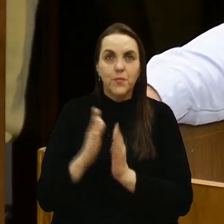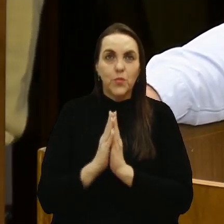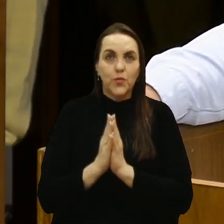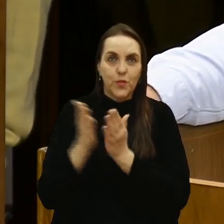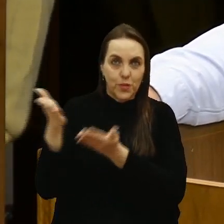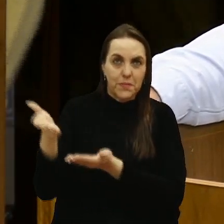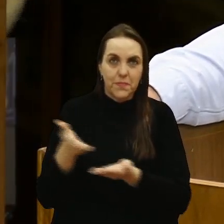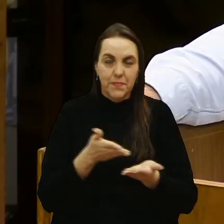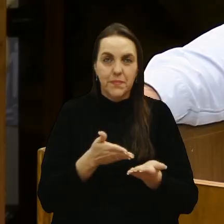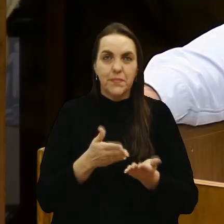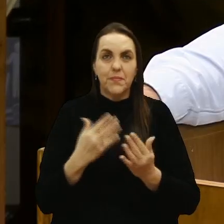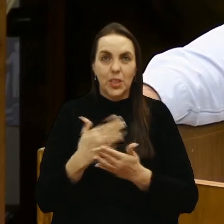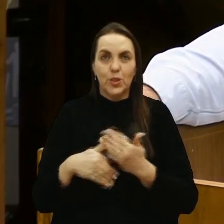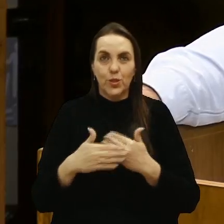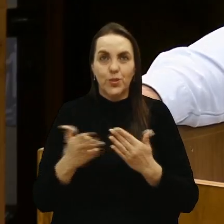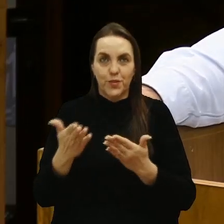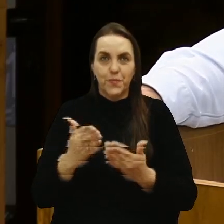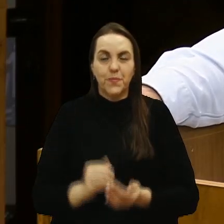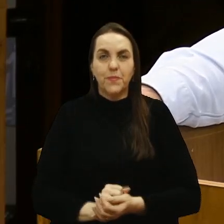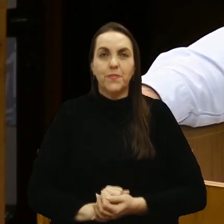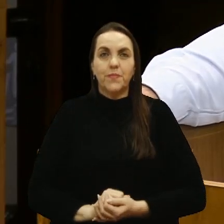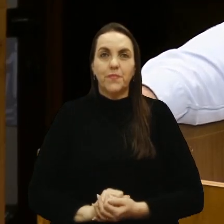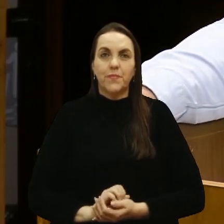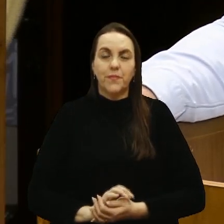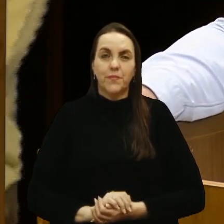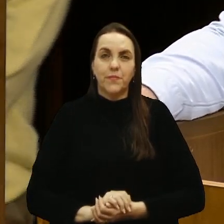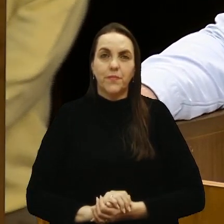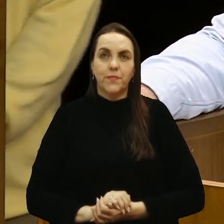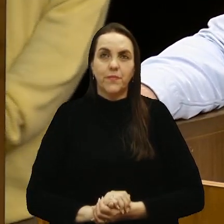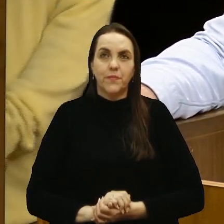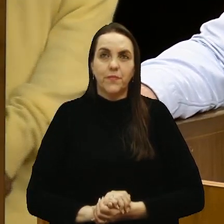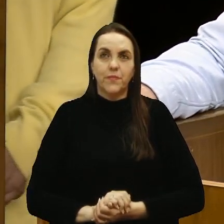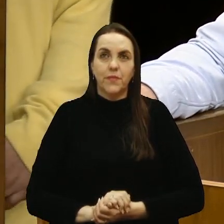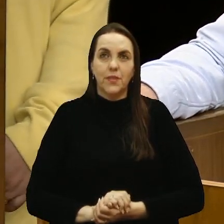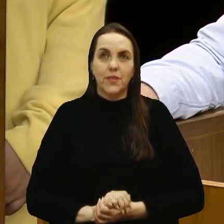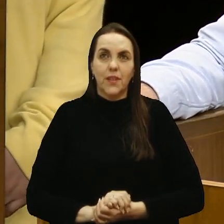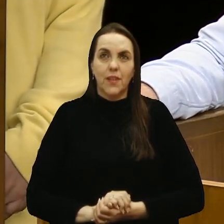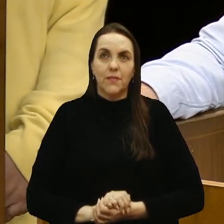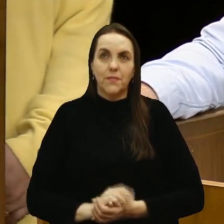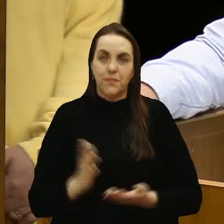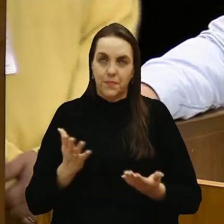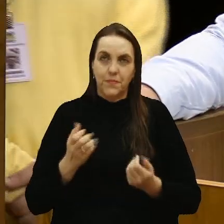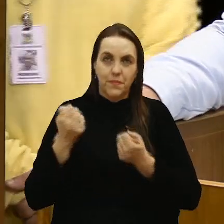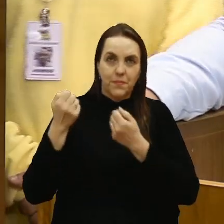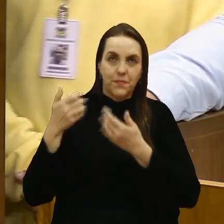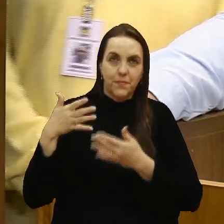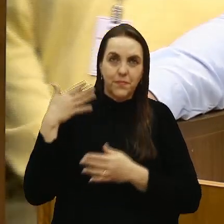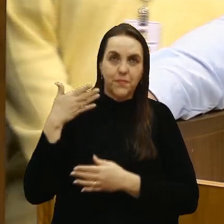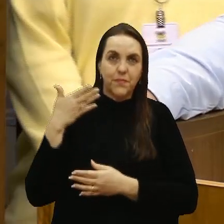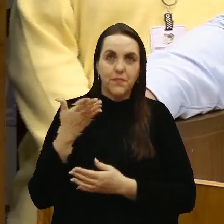a todos os servidores que venham para uma manifestação.